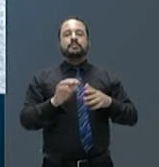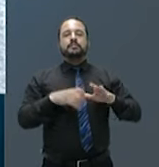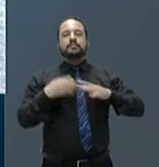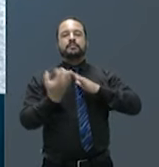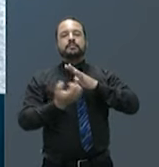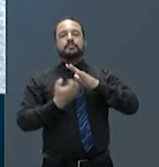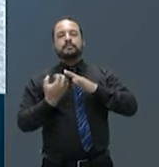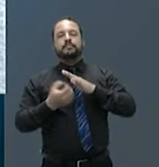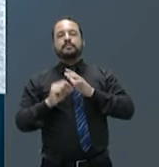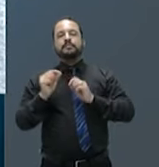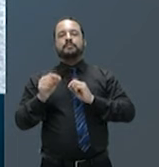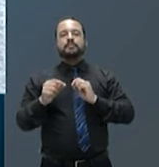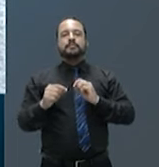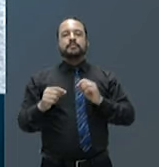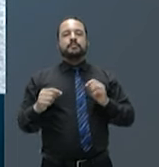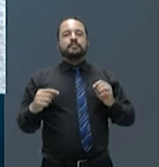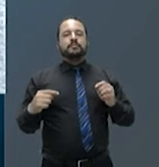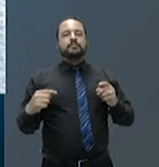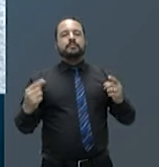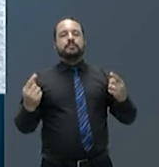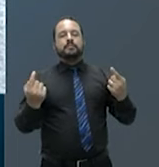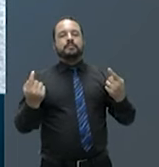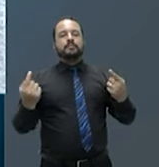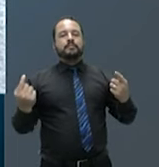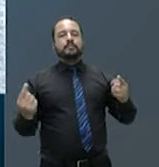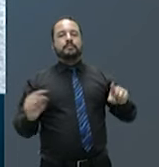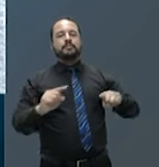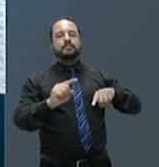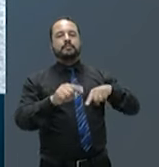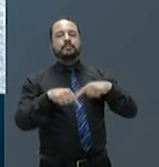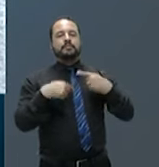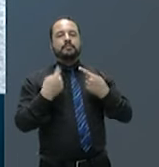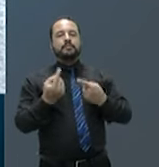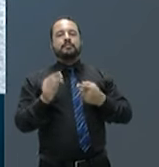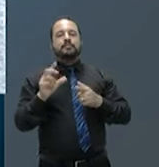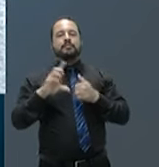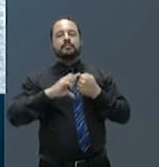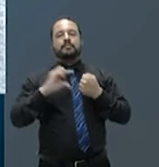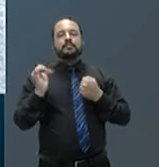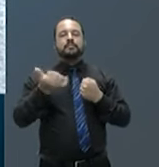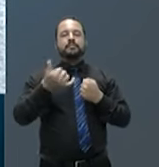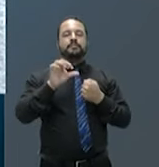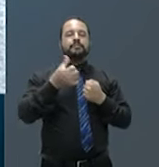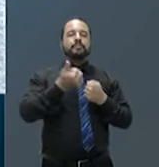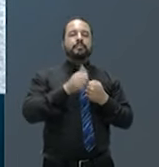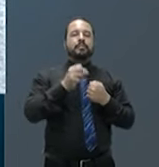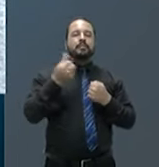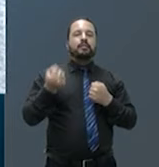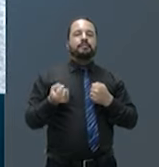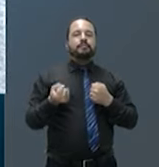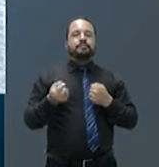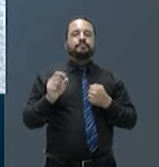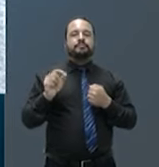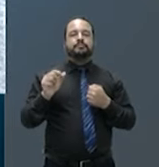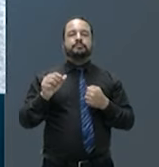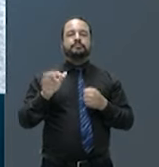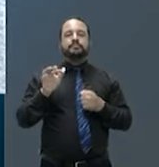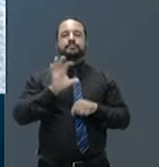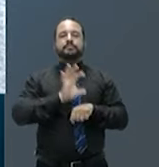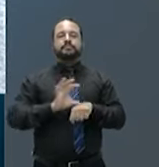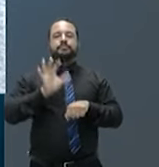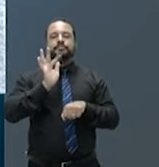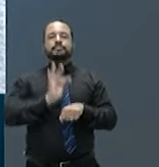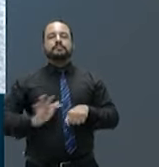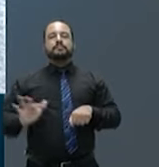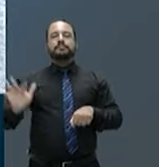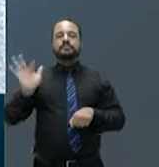ocorrência de ofensa ao artigo 5º, 2, 105.1, alínea D e 170.3 da Constituição Federal, a pretensão